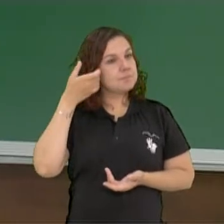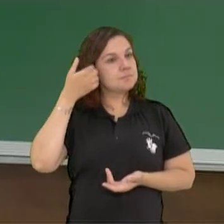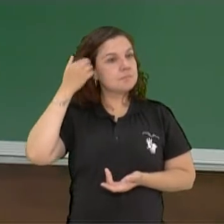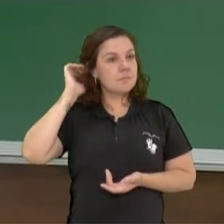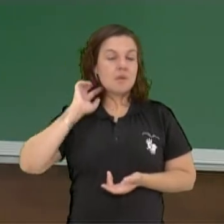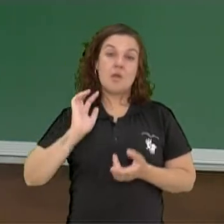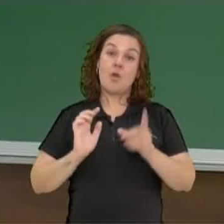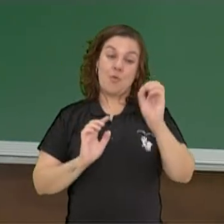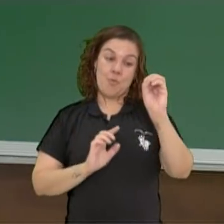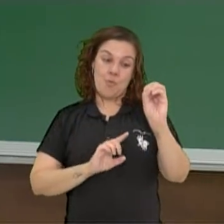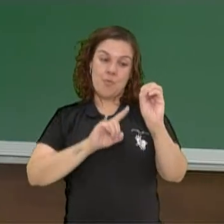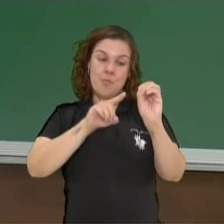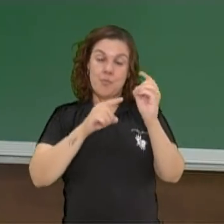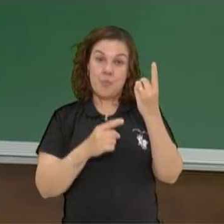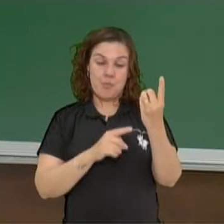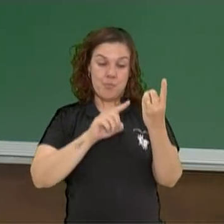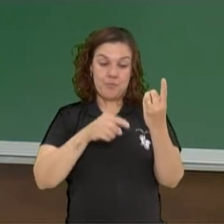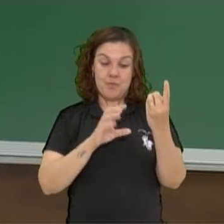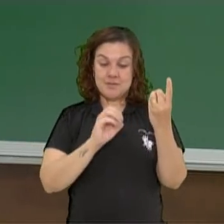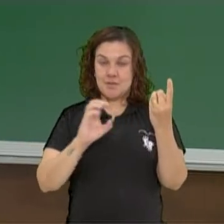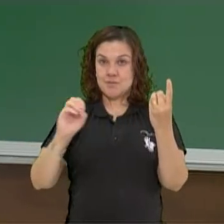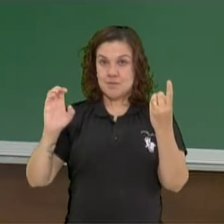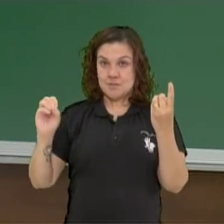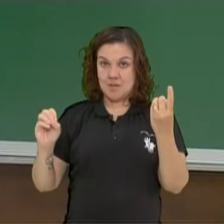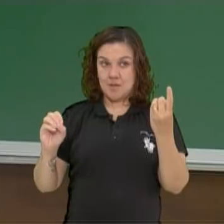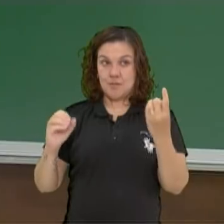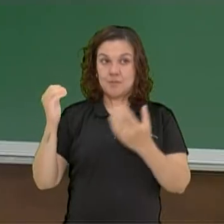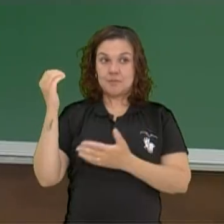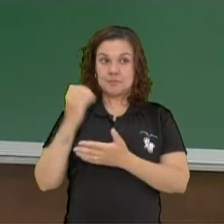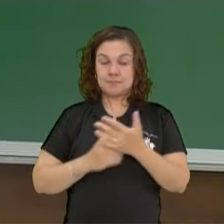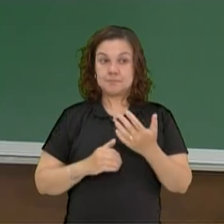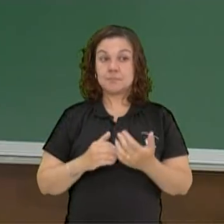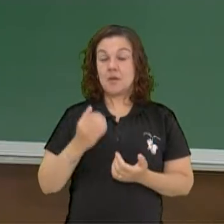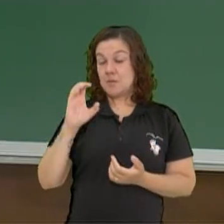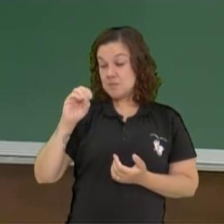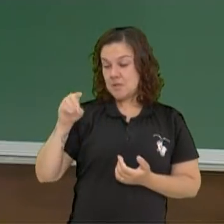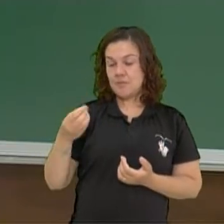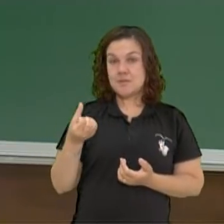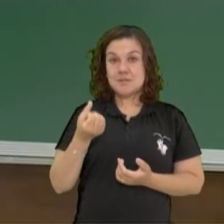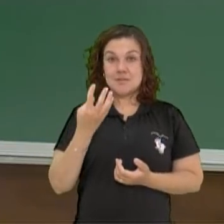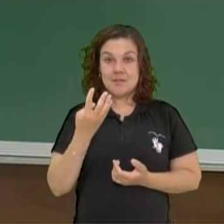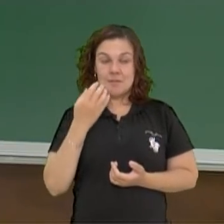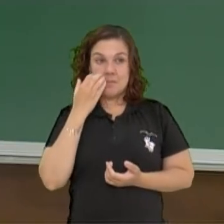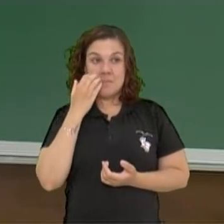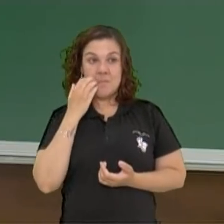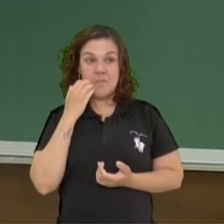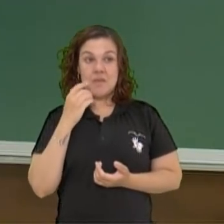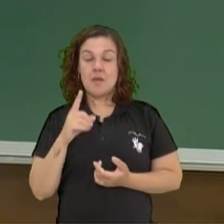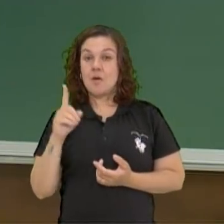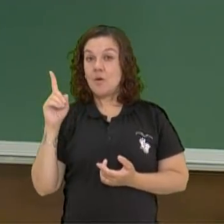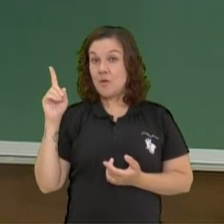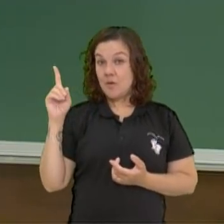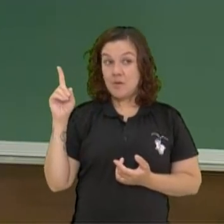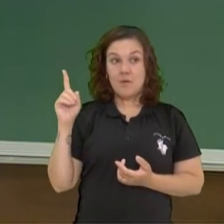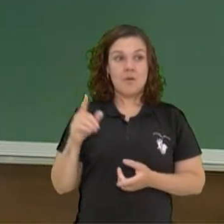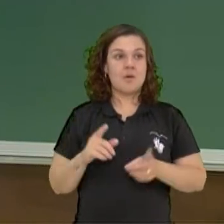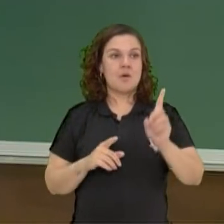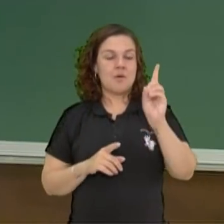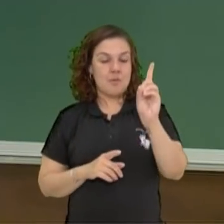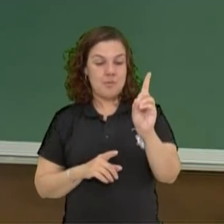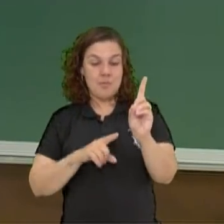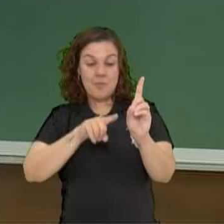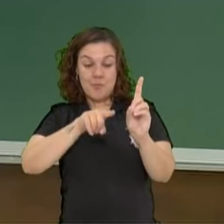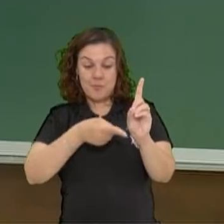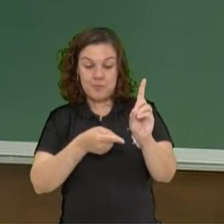uma unidade, né, e vou subtrair o 0,064. Perceba que a professora posicionou o 1 aqui,